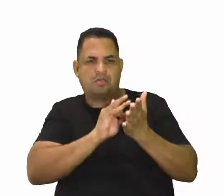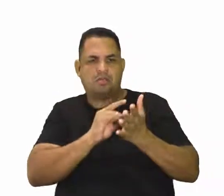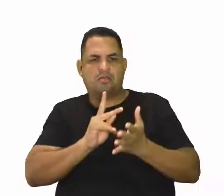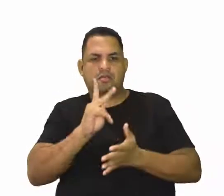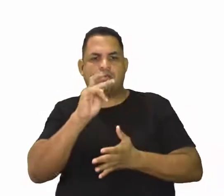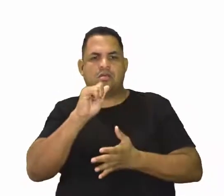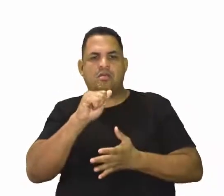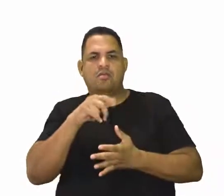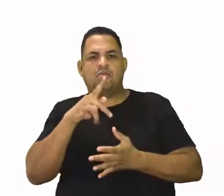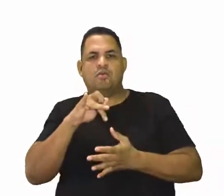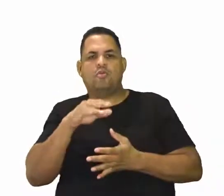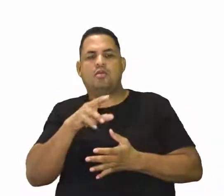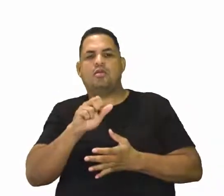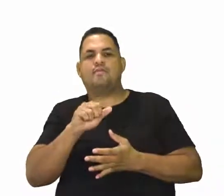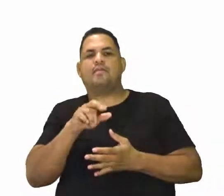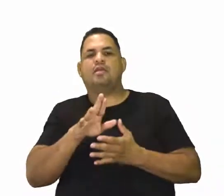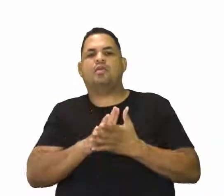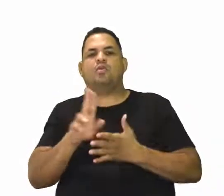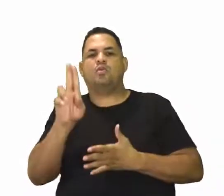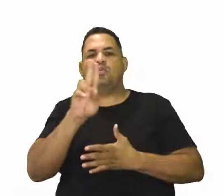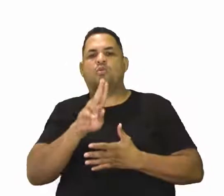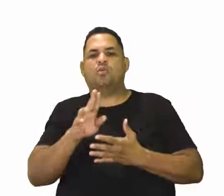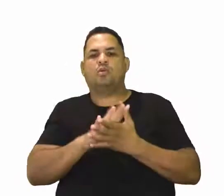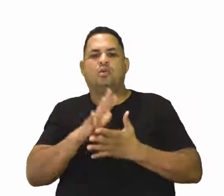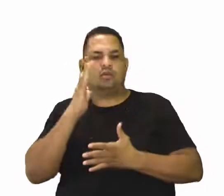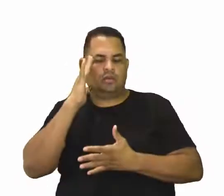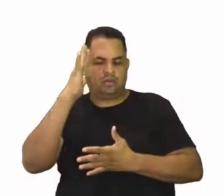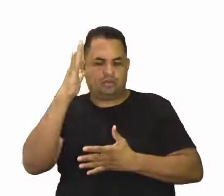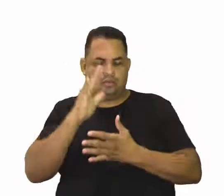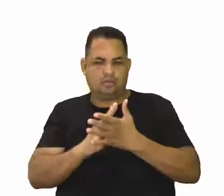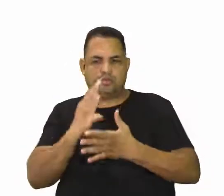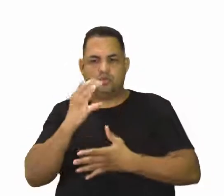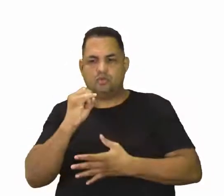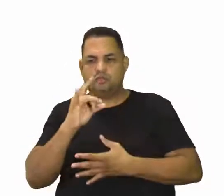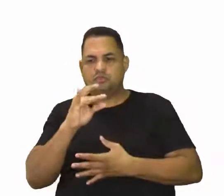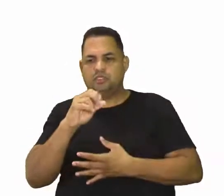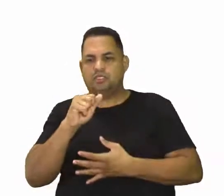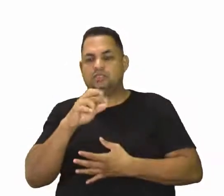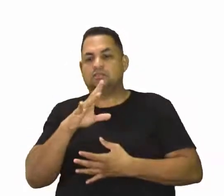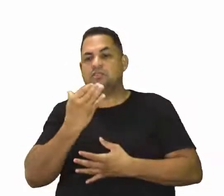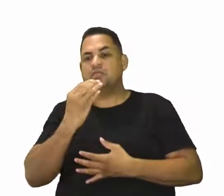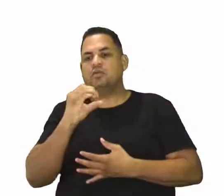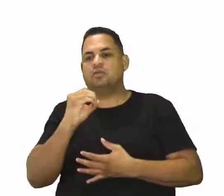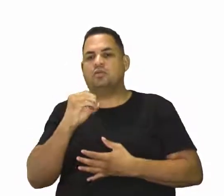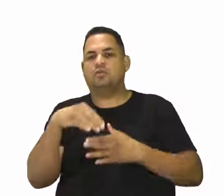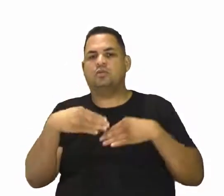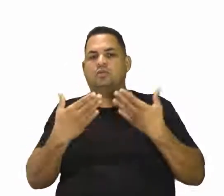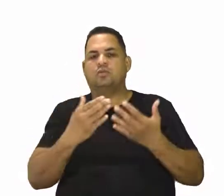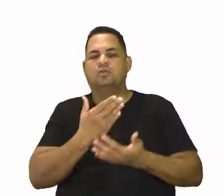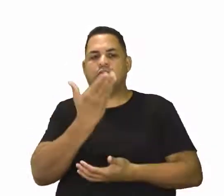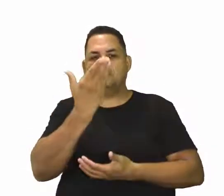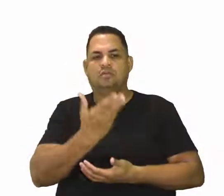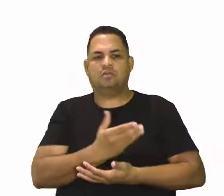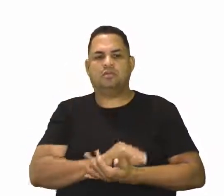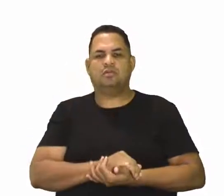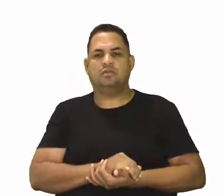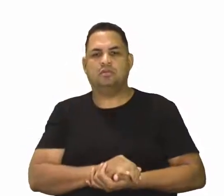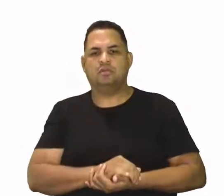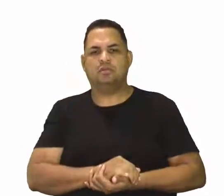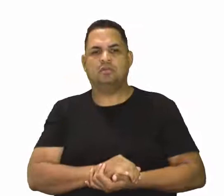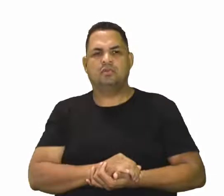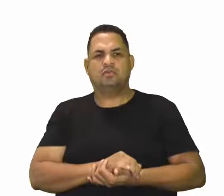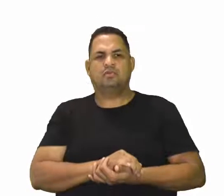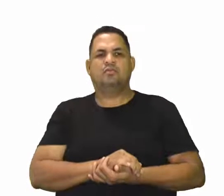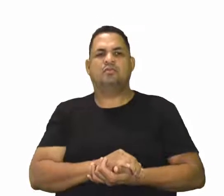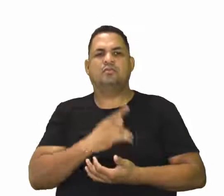cal Popper utiliza o termo Teoria da Conspiração E aí o livro do cara